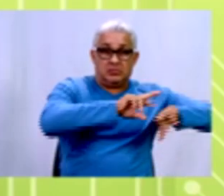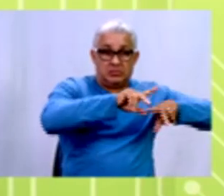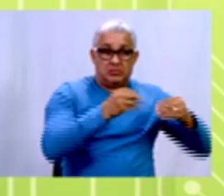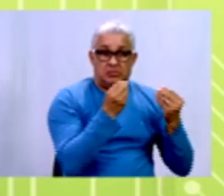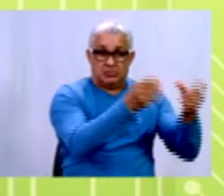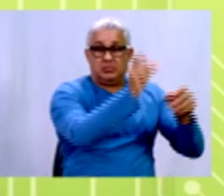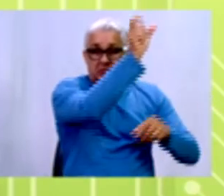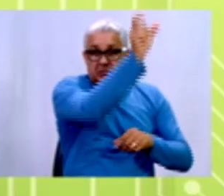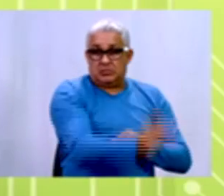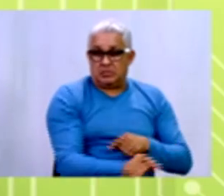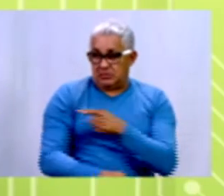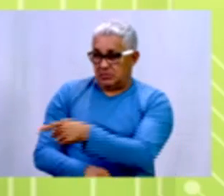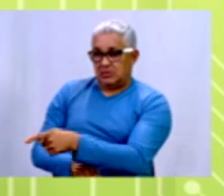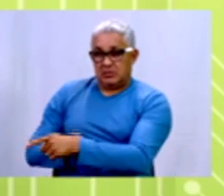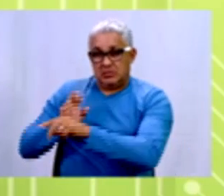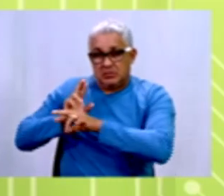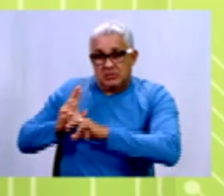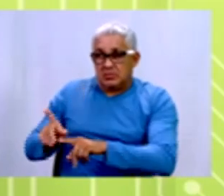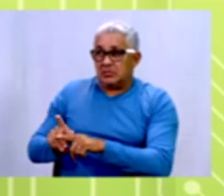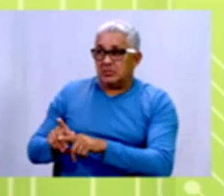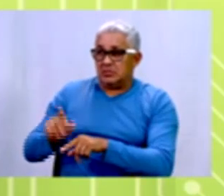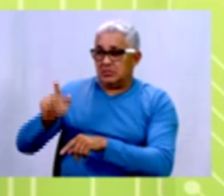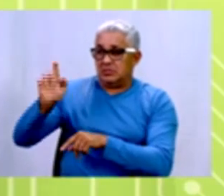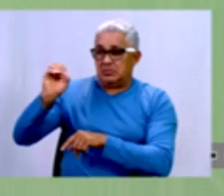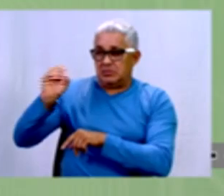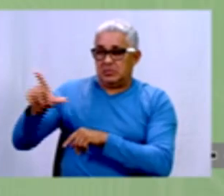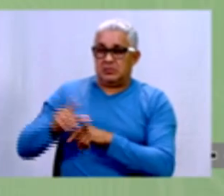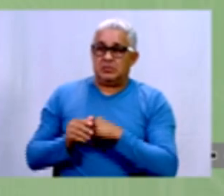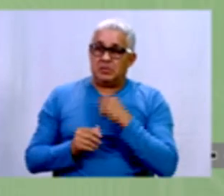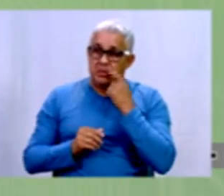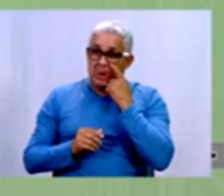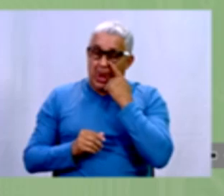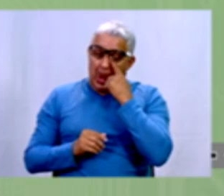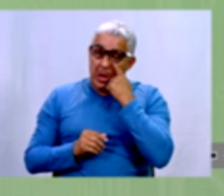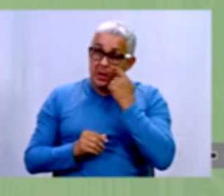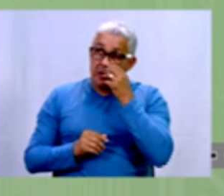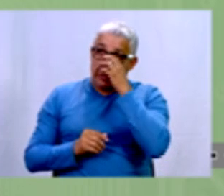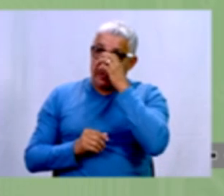cliente. No caso aqui do jogo de futebol, o gol.